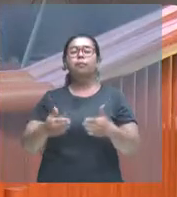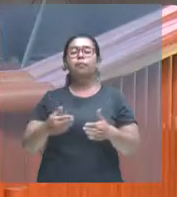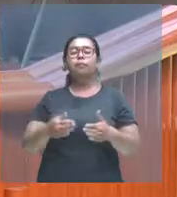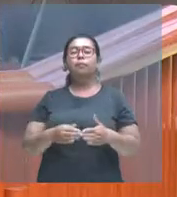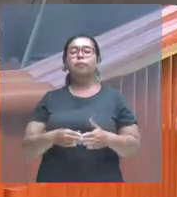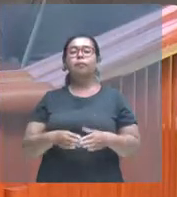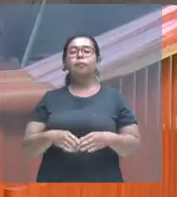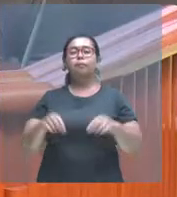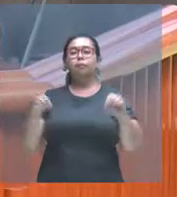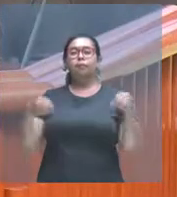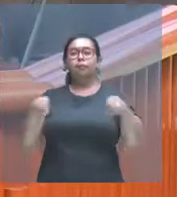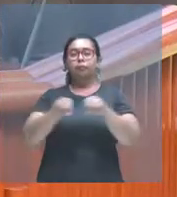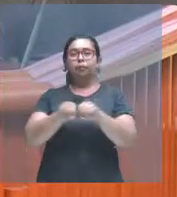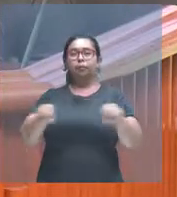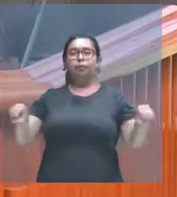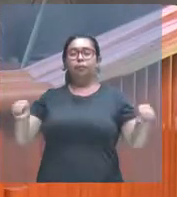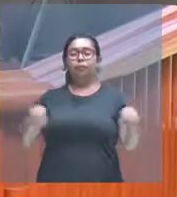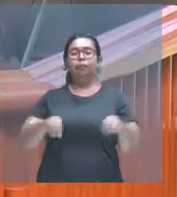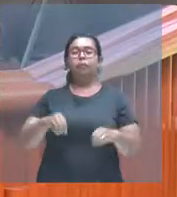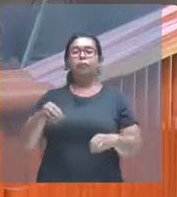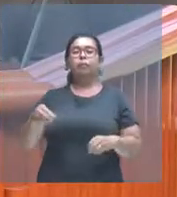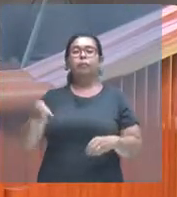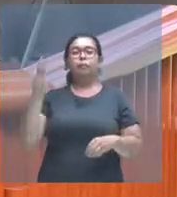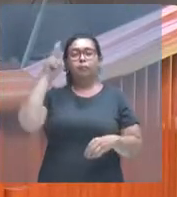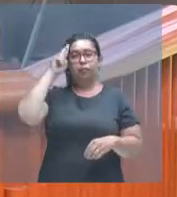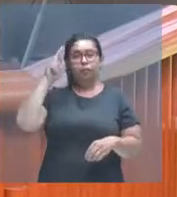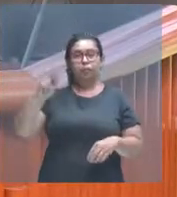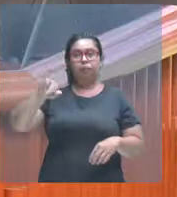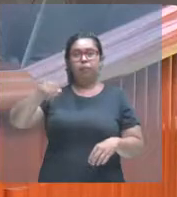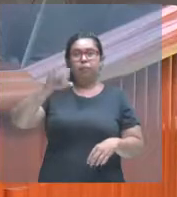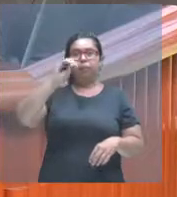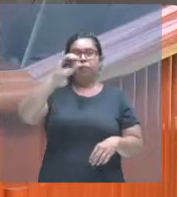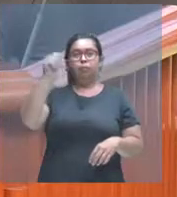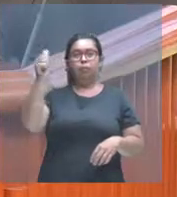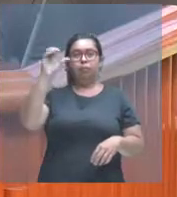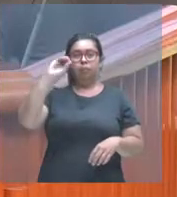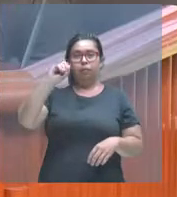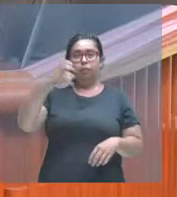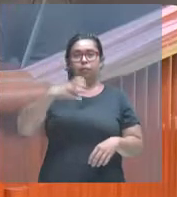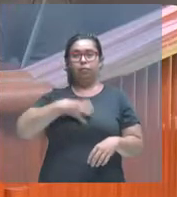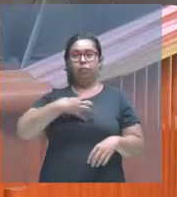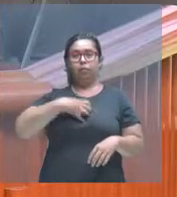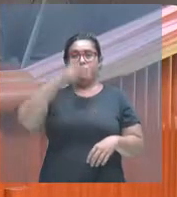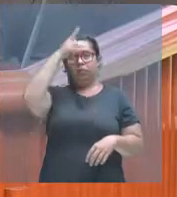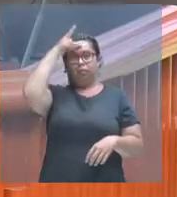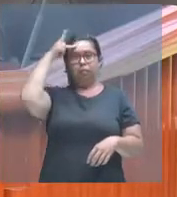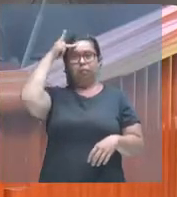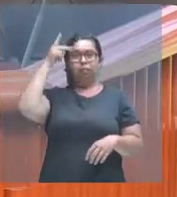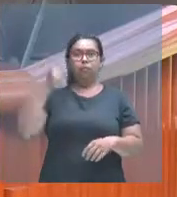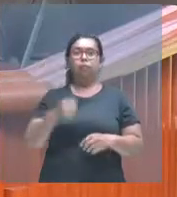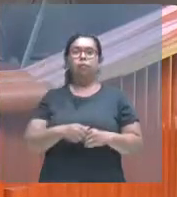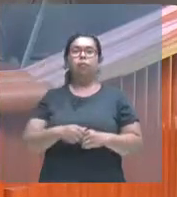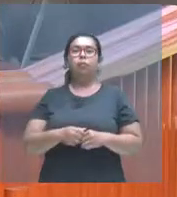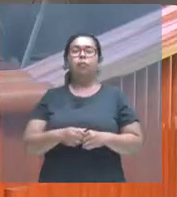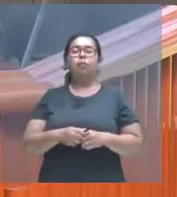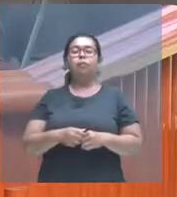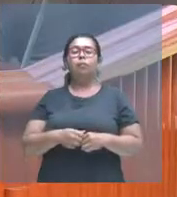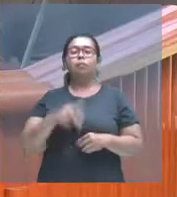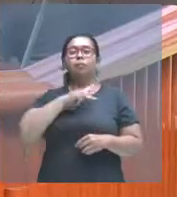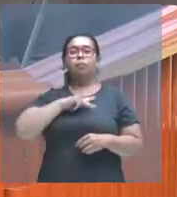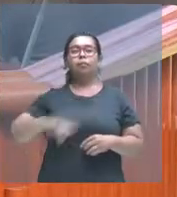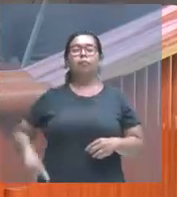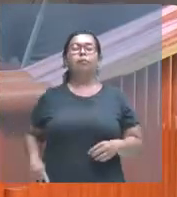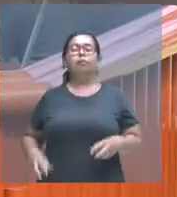cidadão assisense ao senhor João Gonçalves Lima, João Baiano, presidente da Câmara Municipal de Assis, no uso de suas atribuições